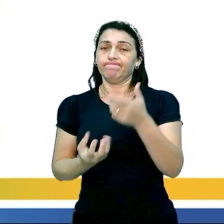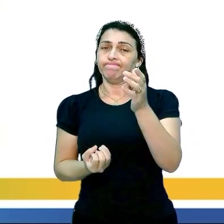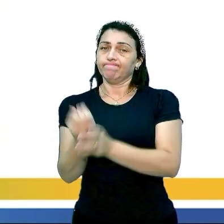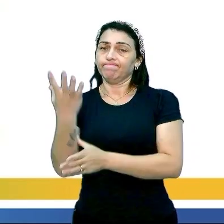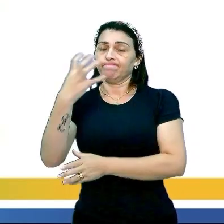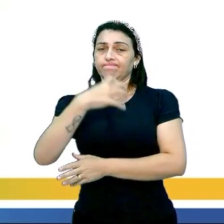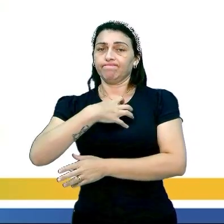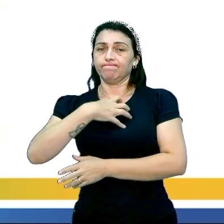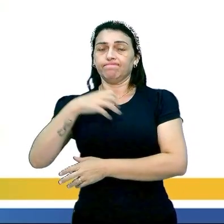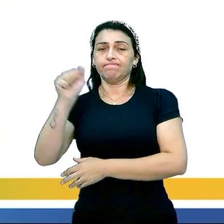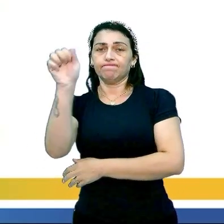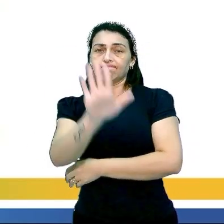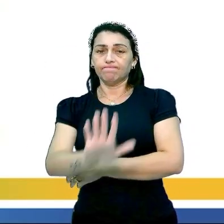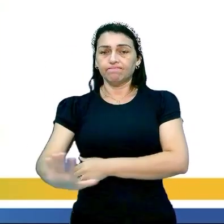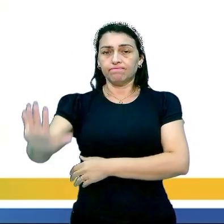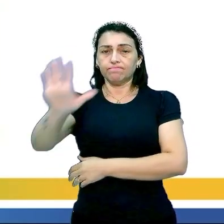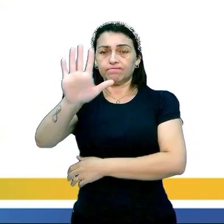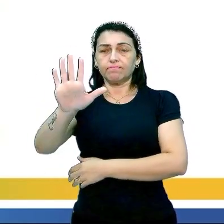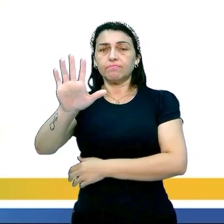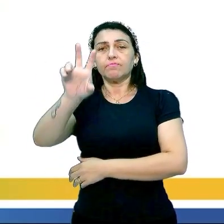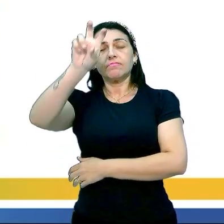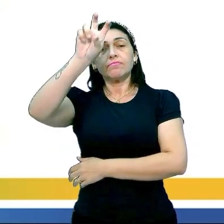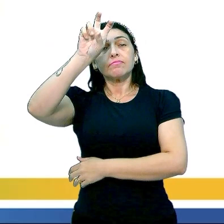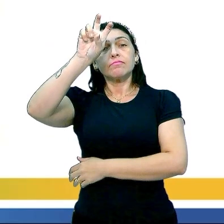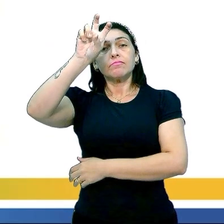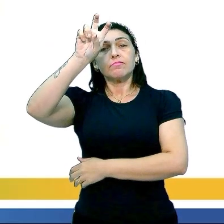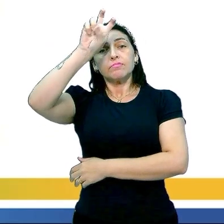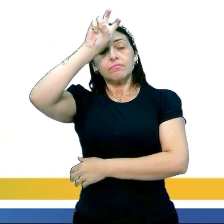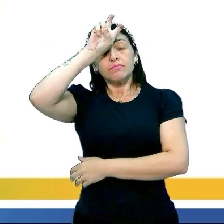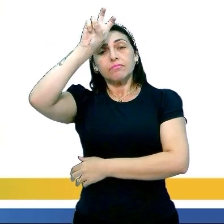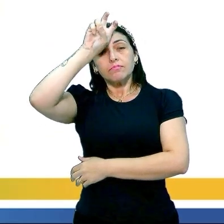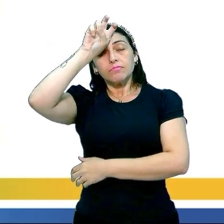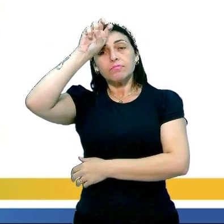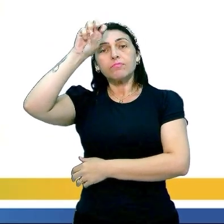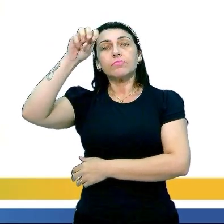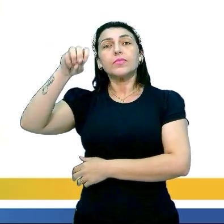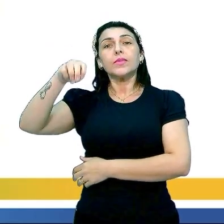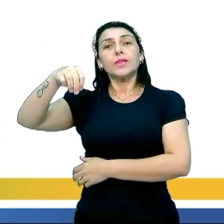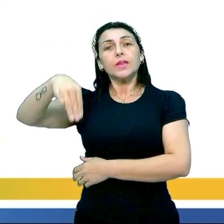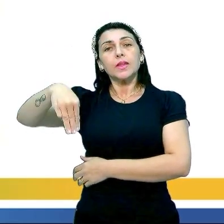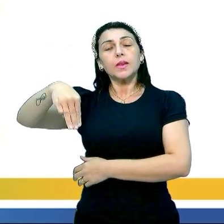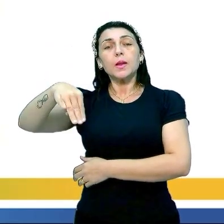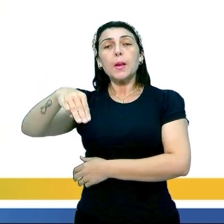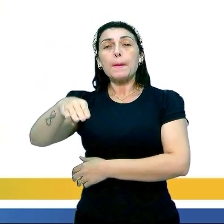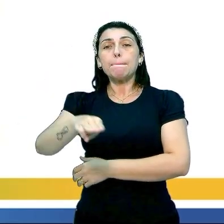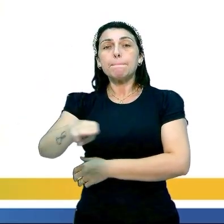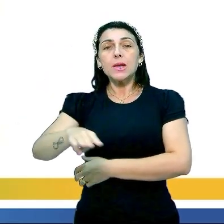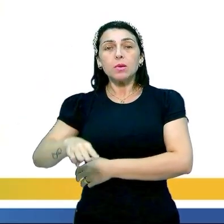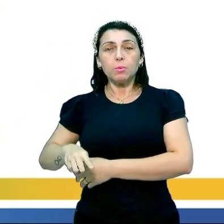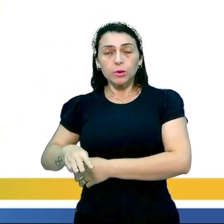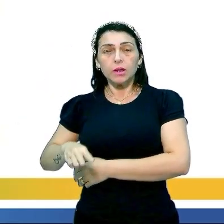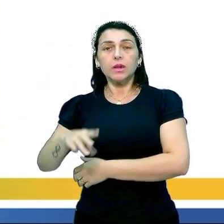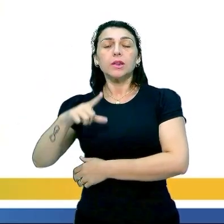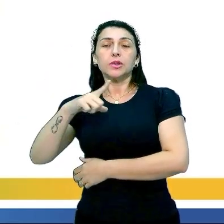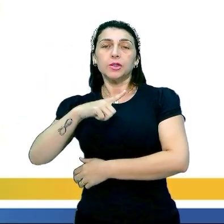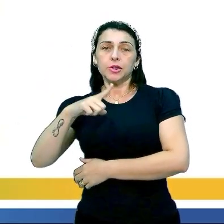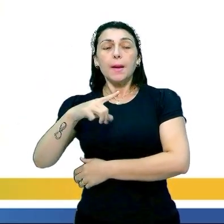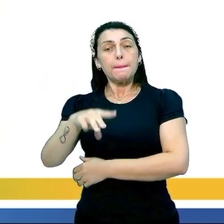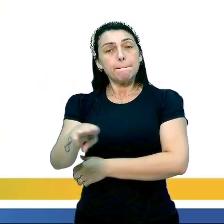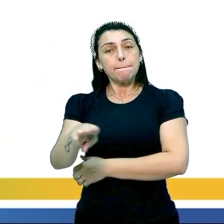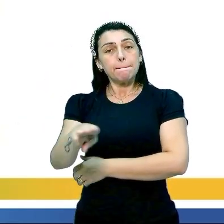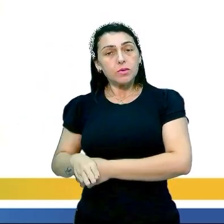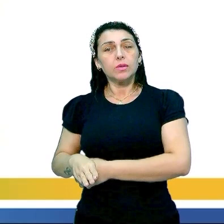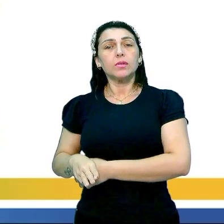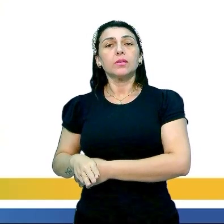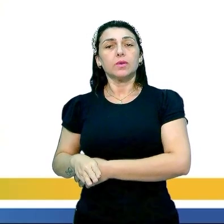Aí a gente vai falar de Egito e Mesopotâmia. Lá no Egito a gente tinha o faraó e na Mesopotâmia